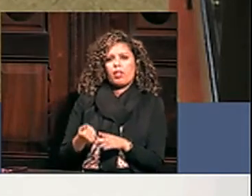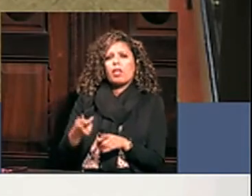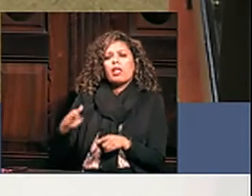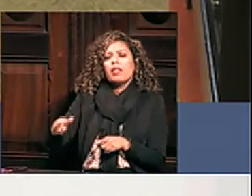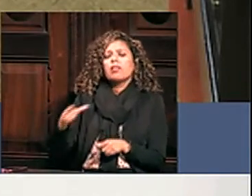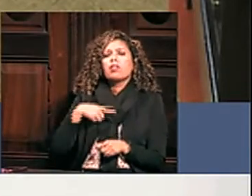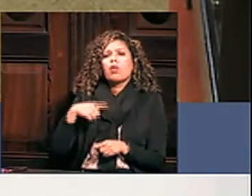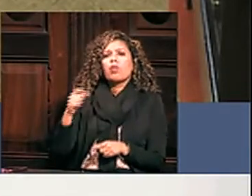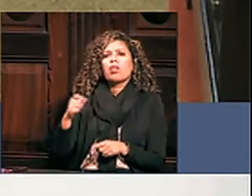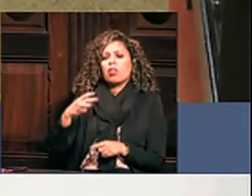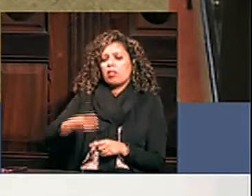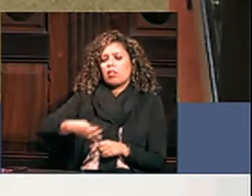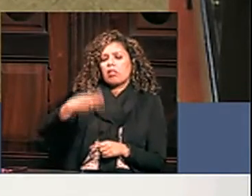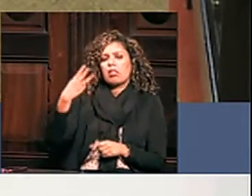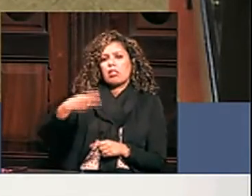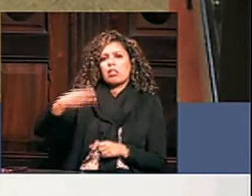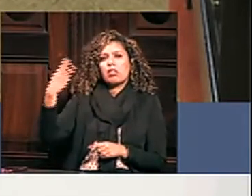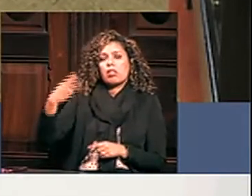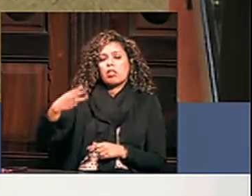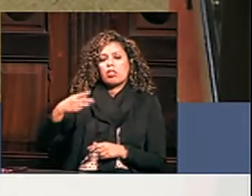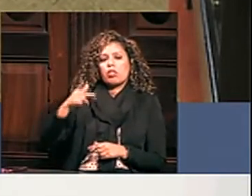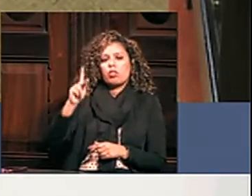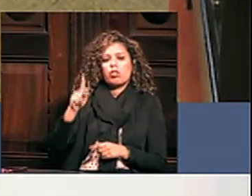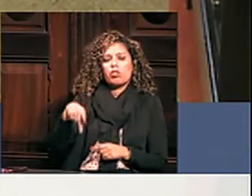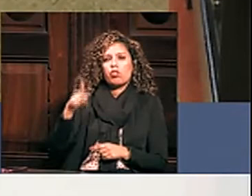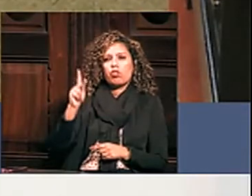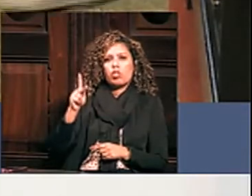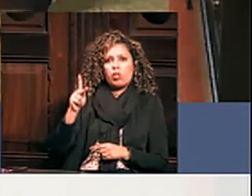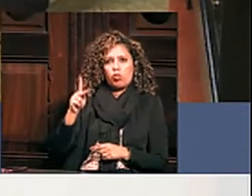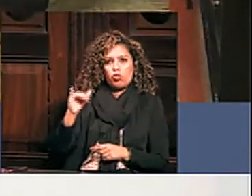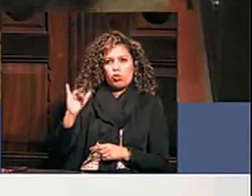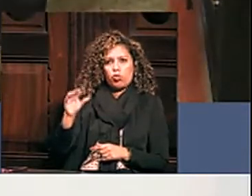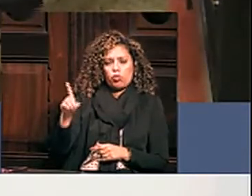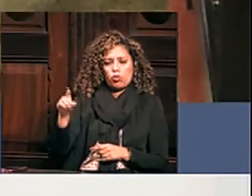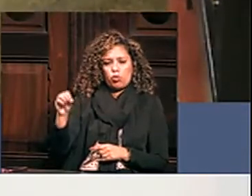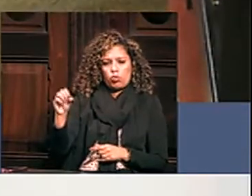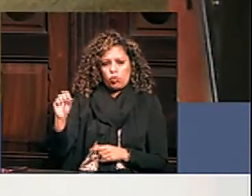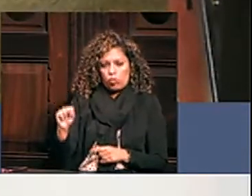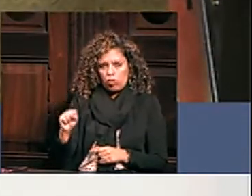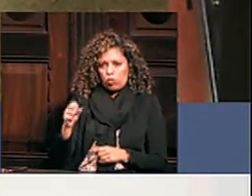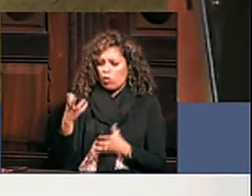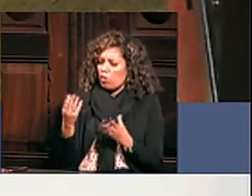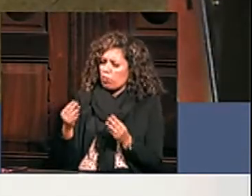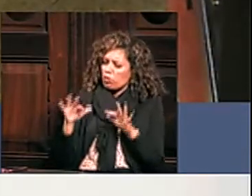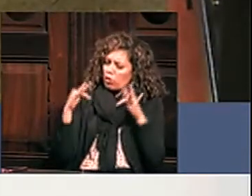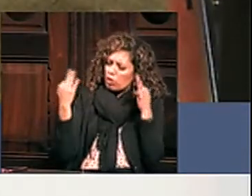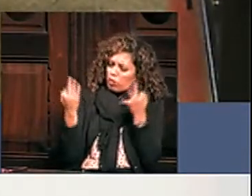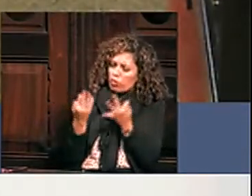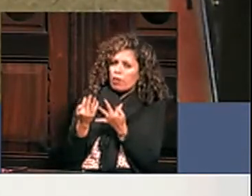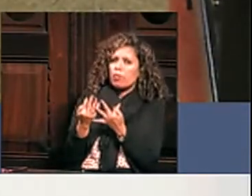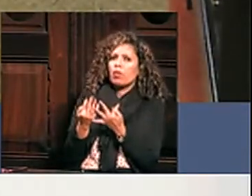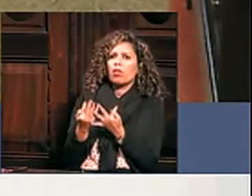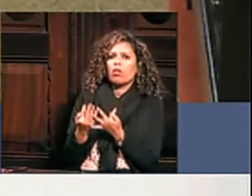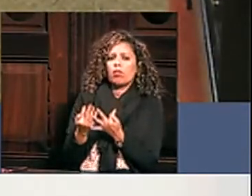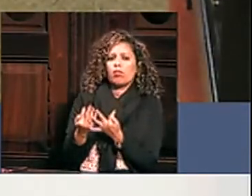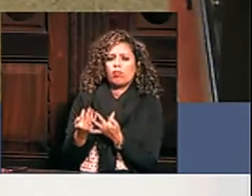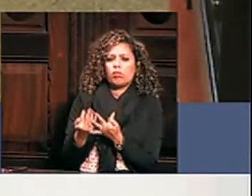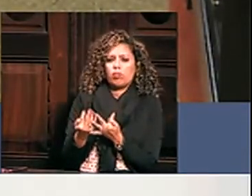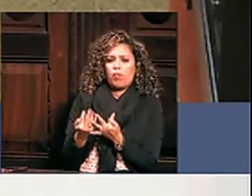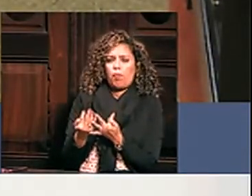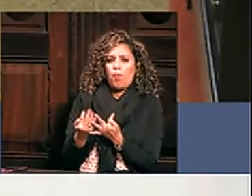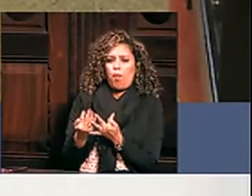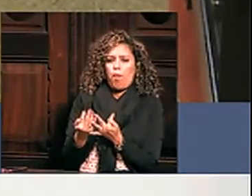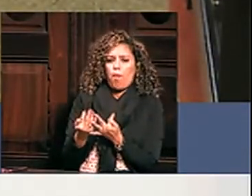petróleo, que a maioria das famílias, principalmente da periferia, usam, porque lá não